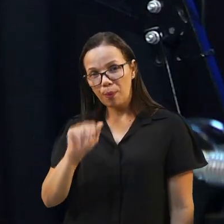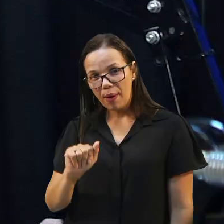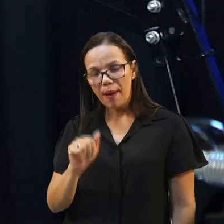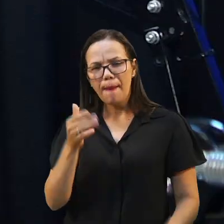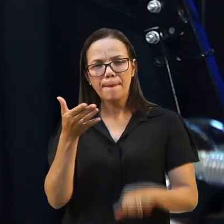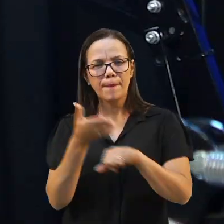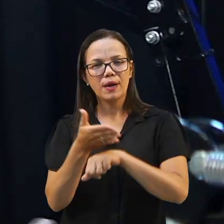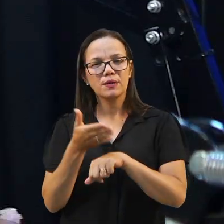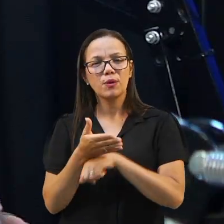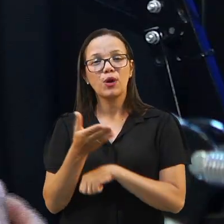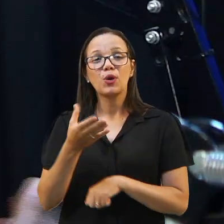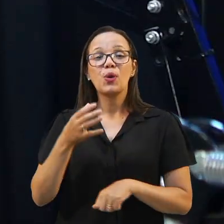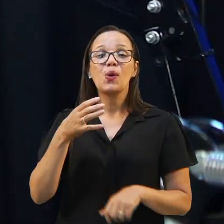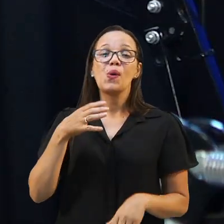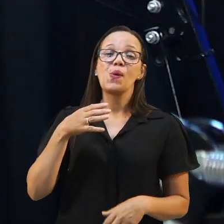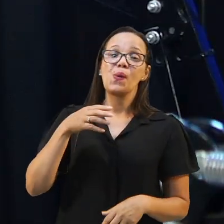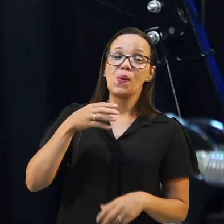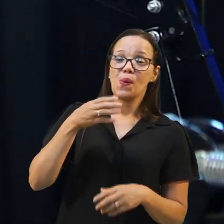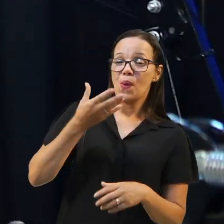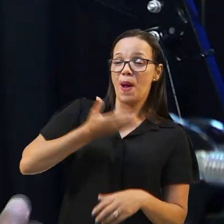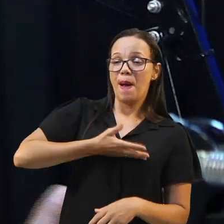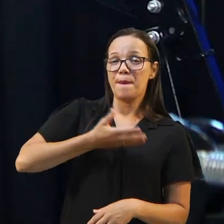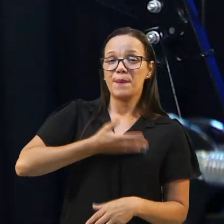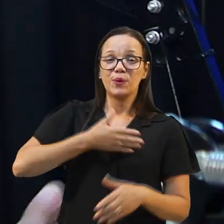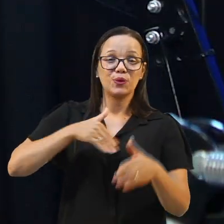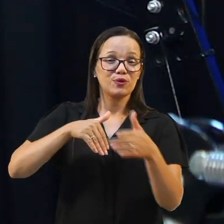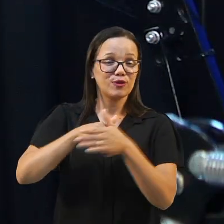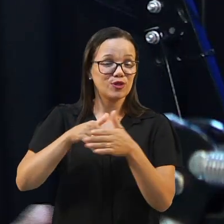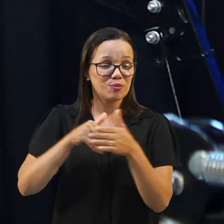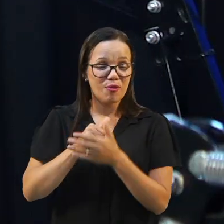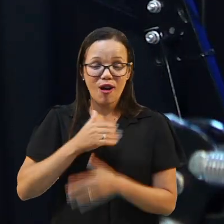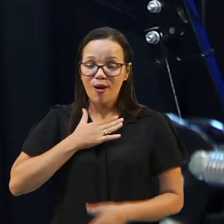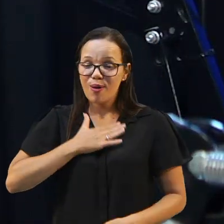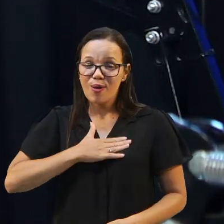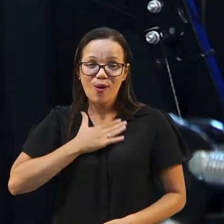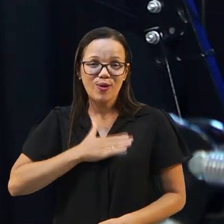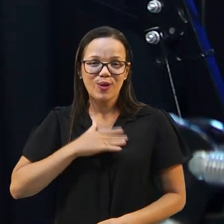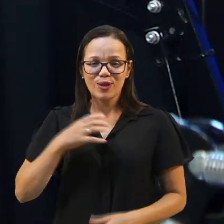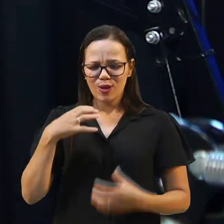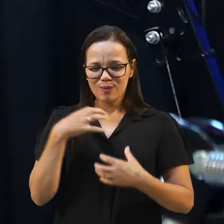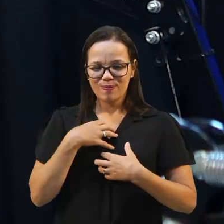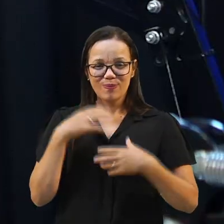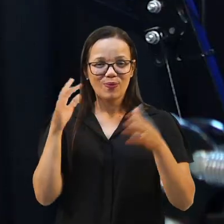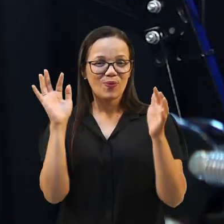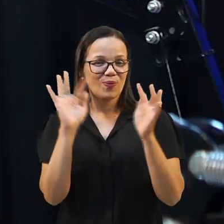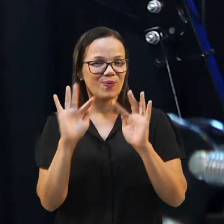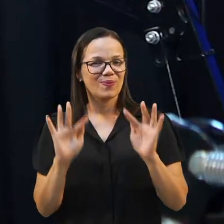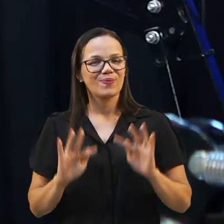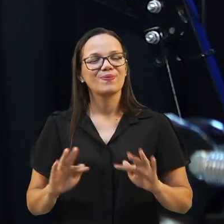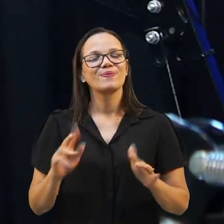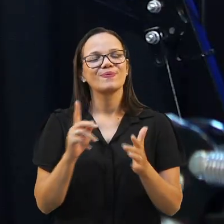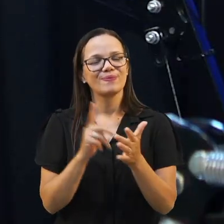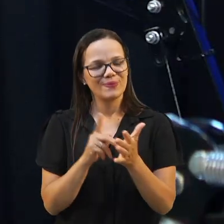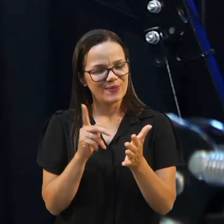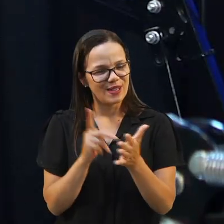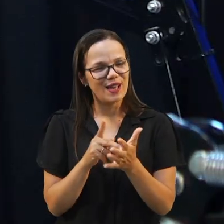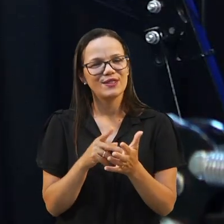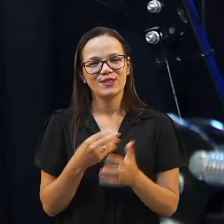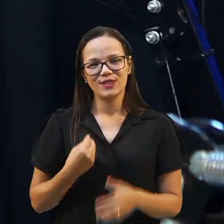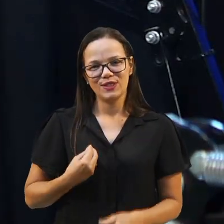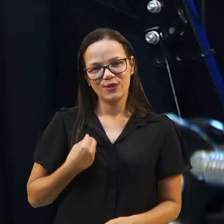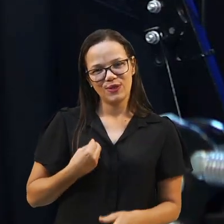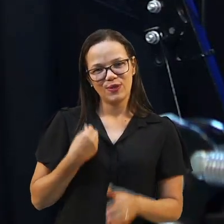de um futebol muito agradável, que deixa a gente muito feliz assim de poder